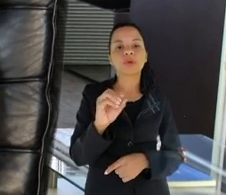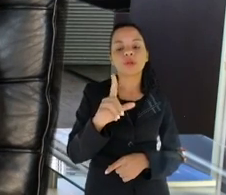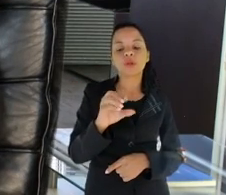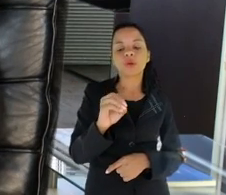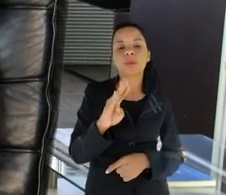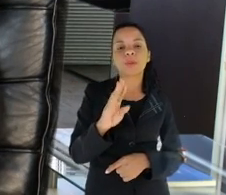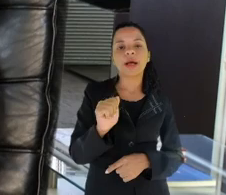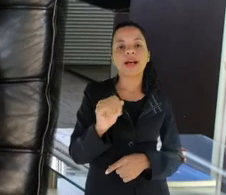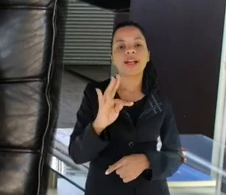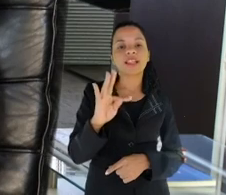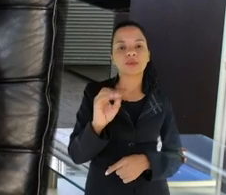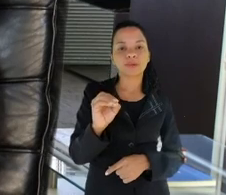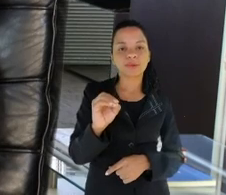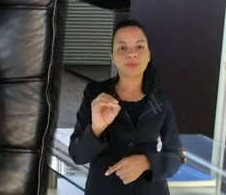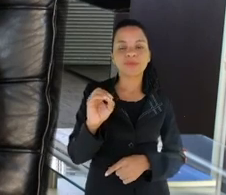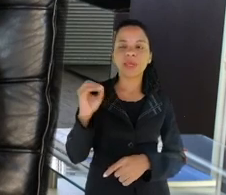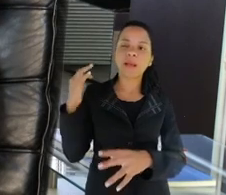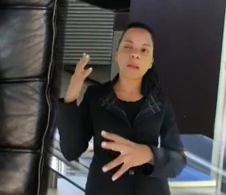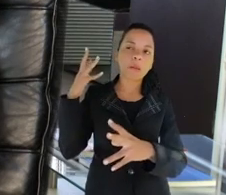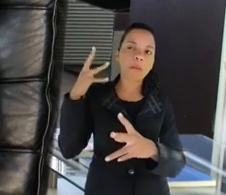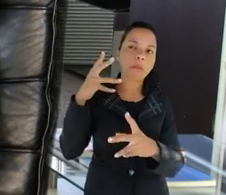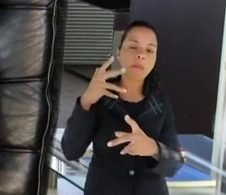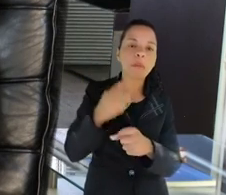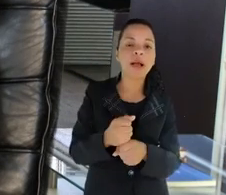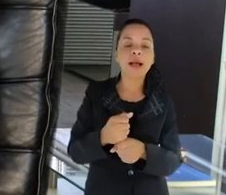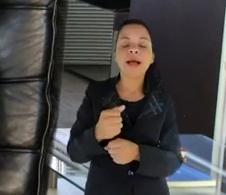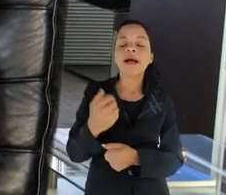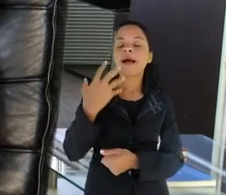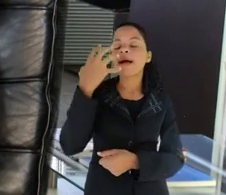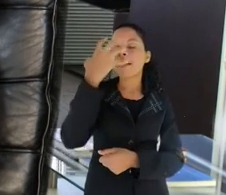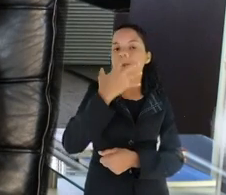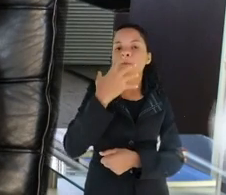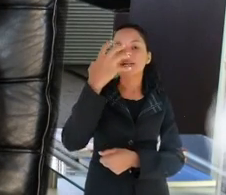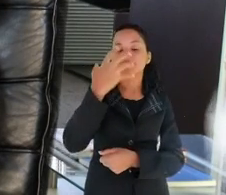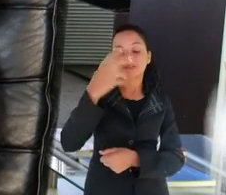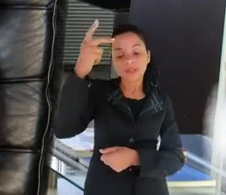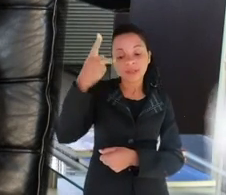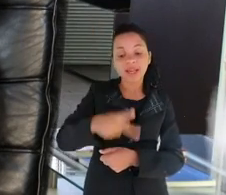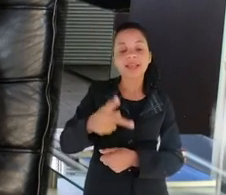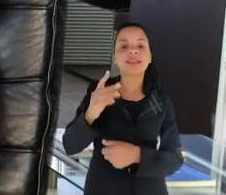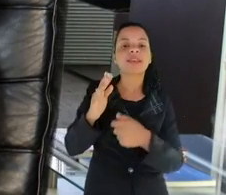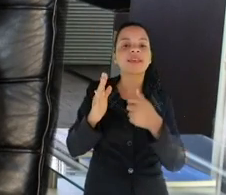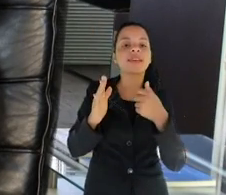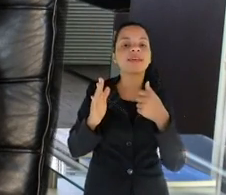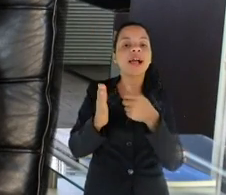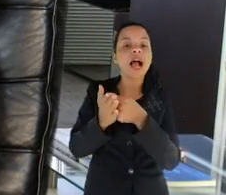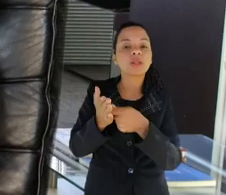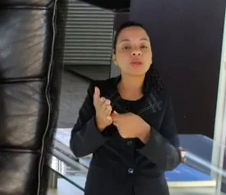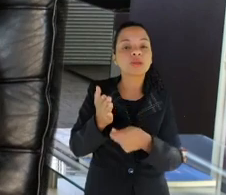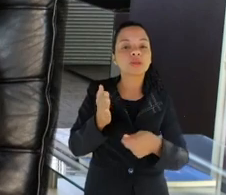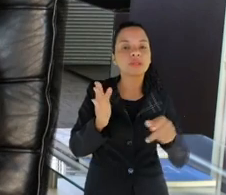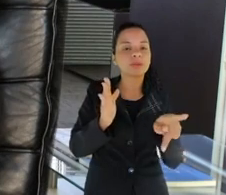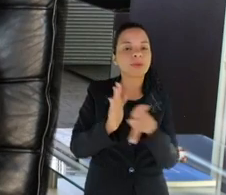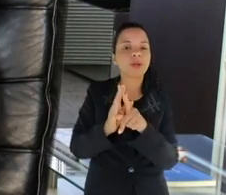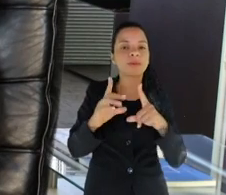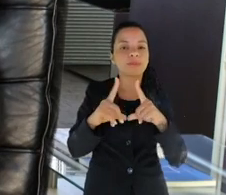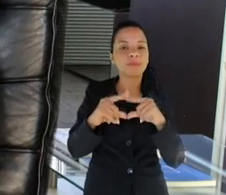pela literatura brasiliense, já moro aqui há 50 anos, então todos os